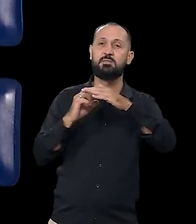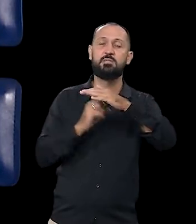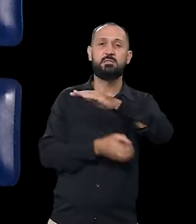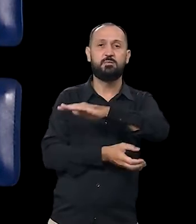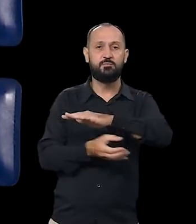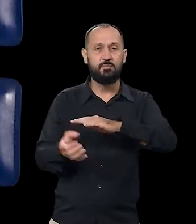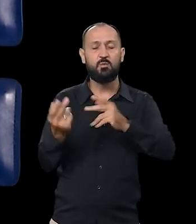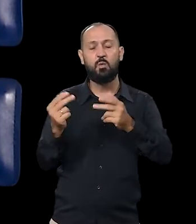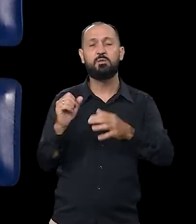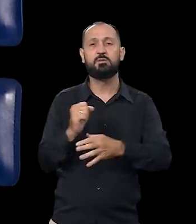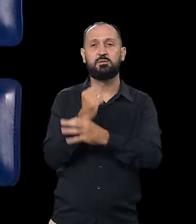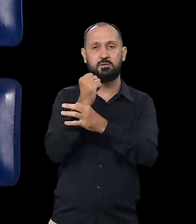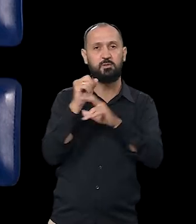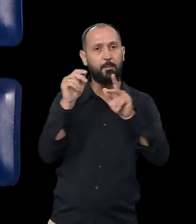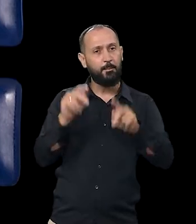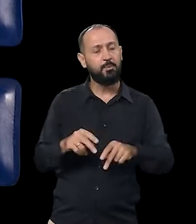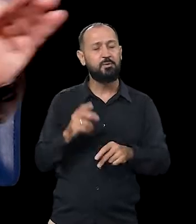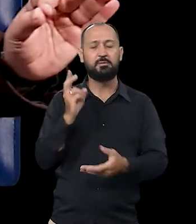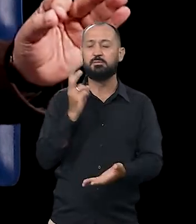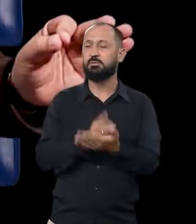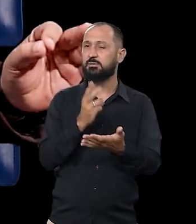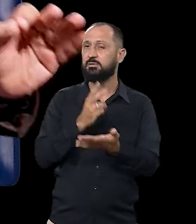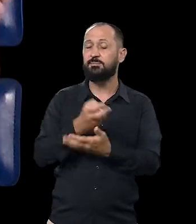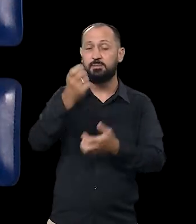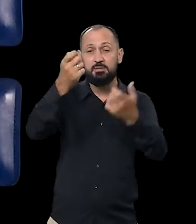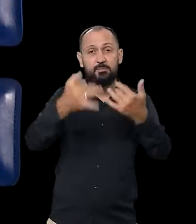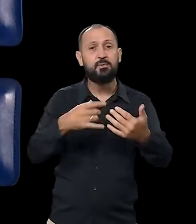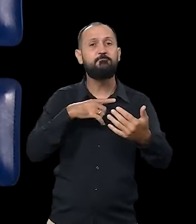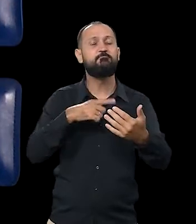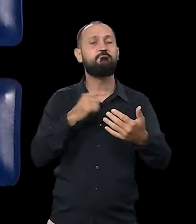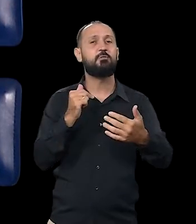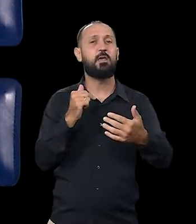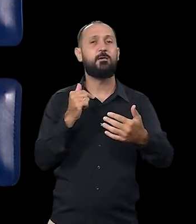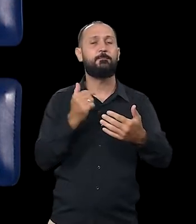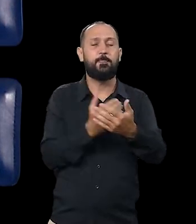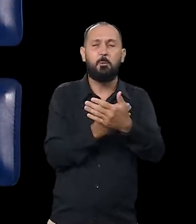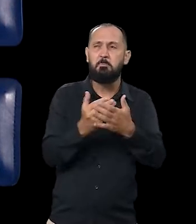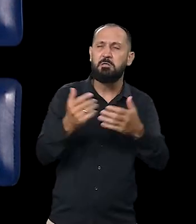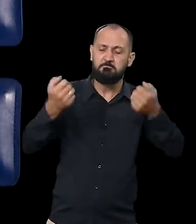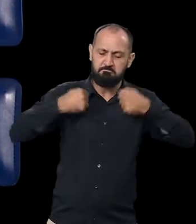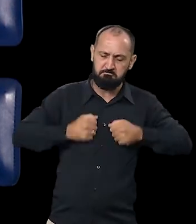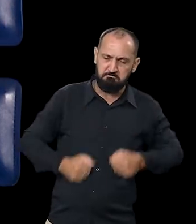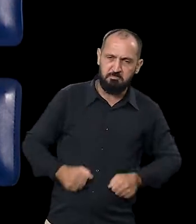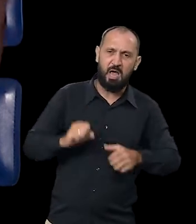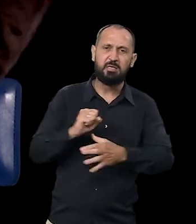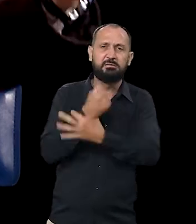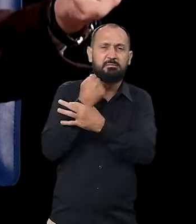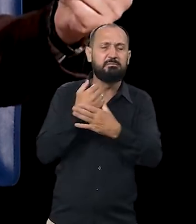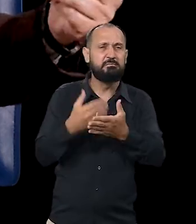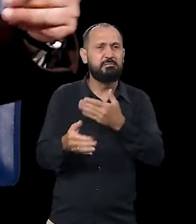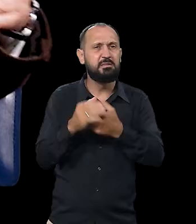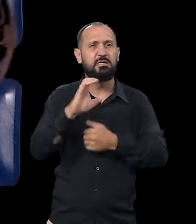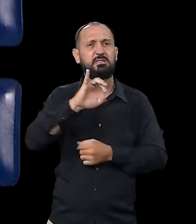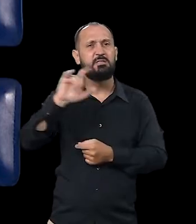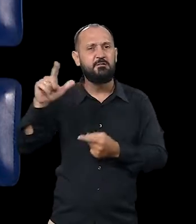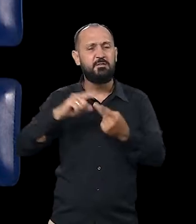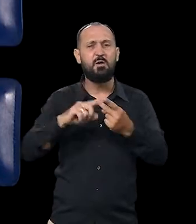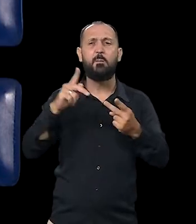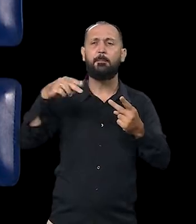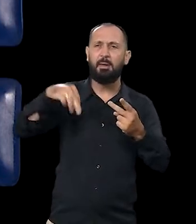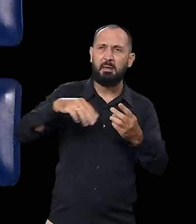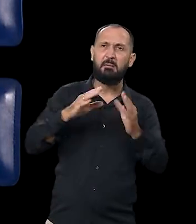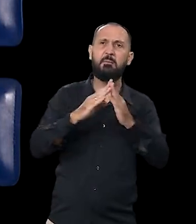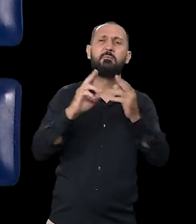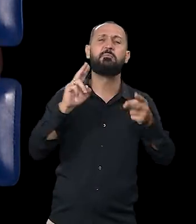da mesma forma na segurança pública, eu digo sempre que quem veste a segurança, seja a farda, seja o distintivo, seja